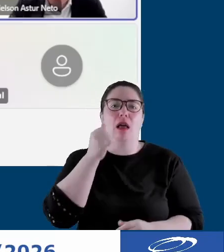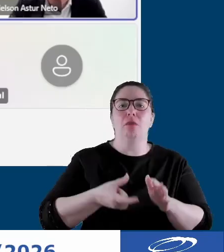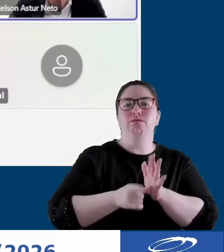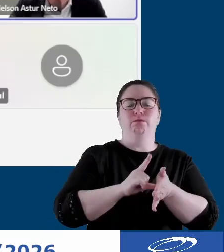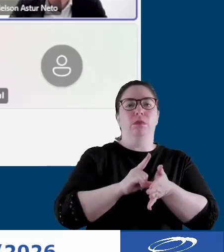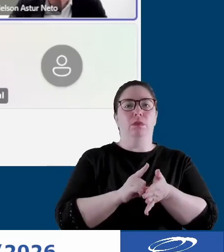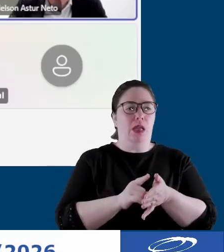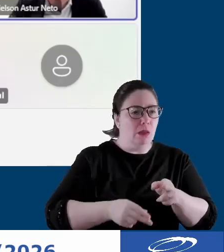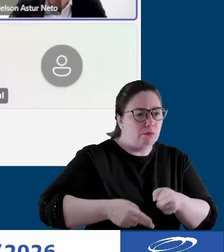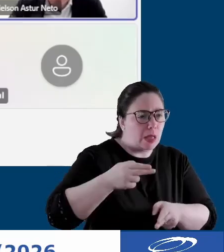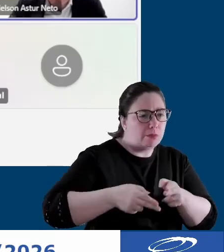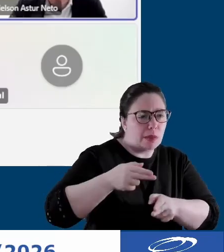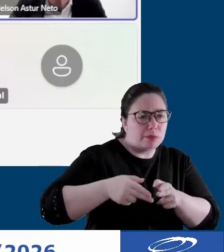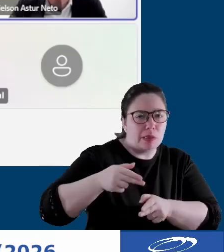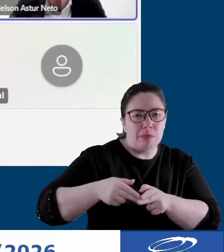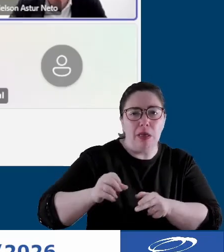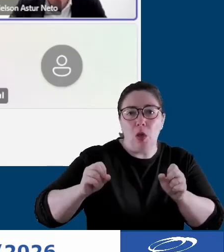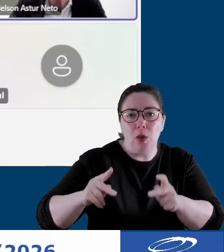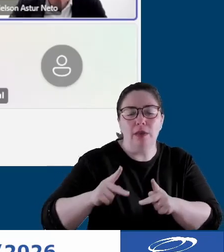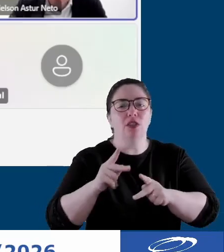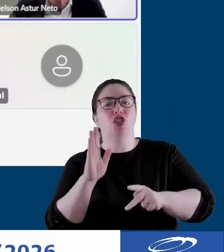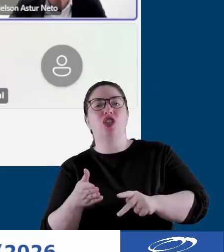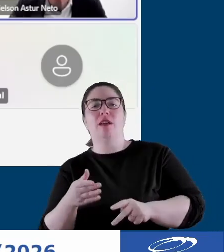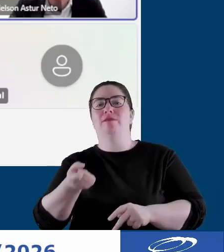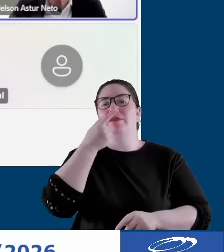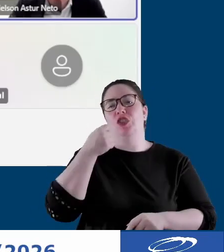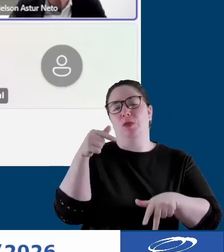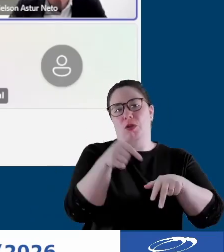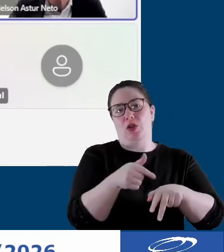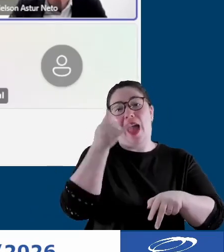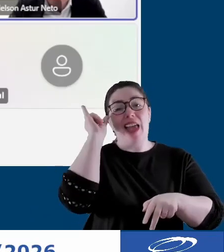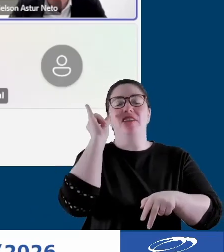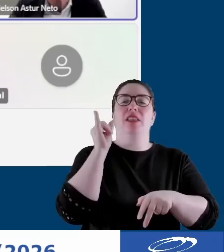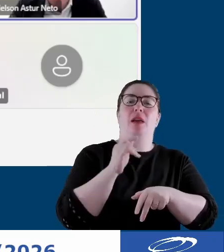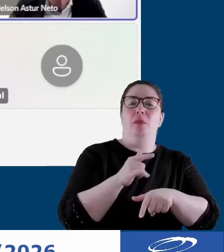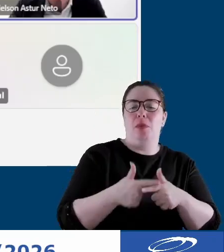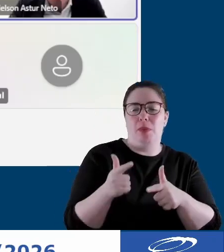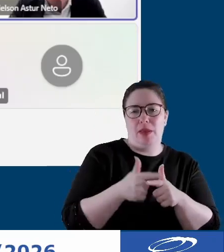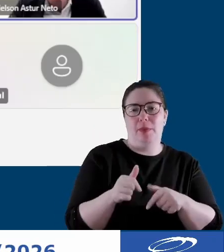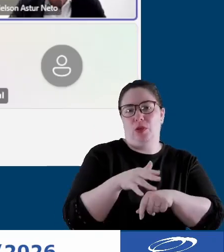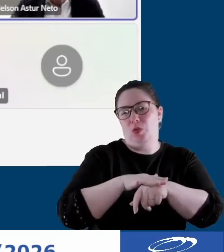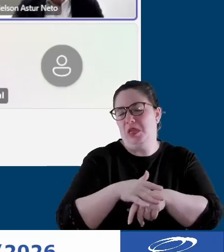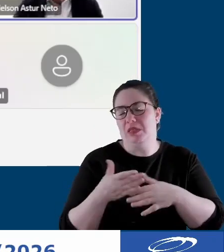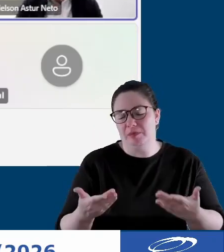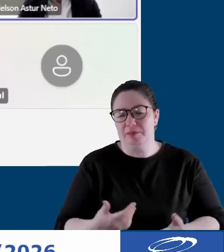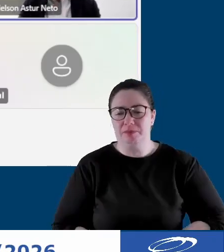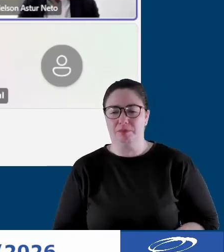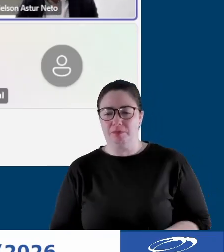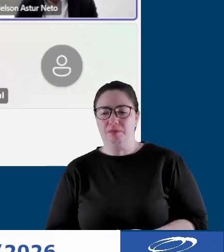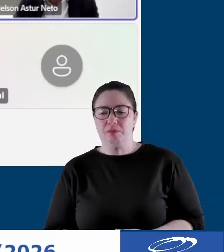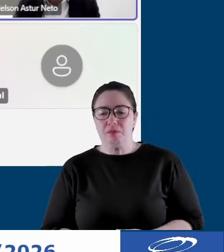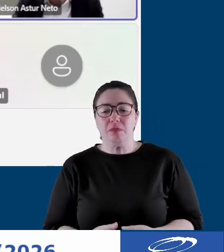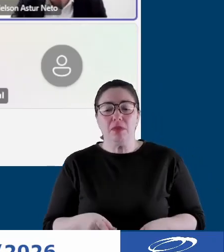de líquidos, muito mais espaço morto depois que a gente faz toda a desinserção da musculatura e desvitalização